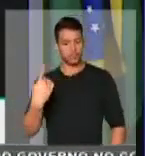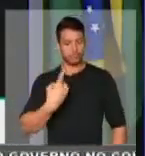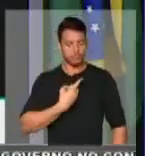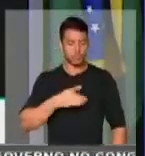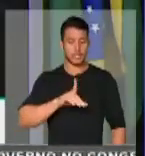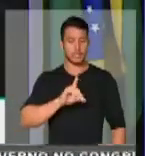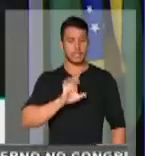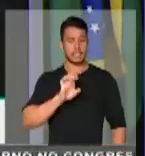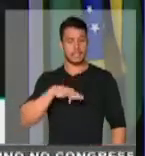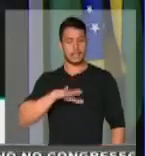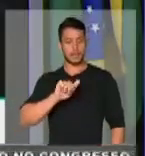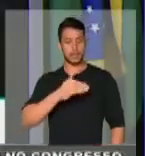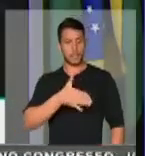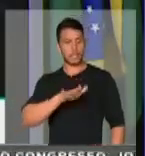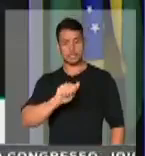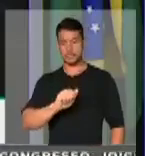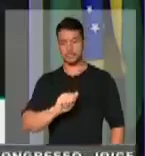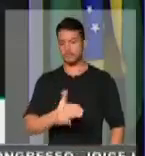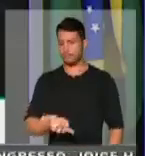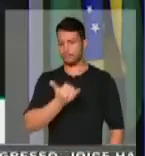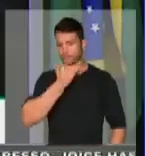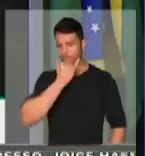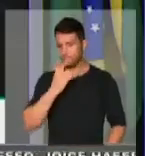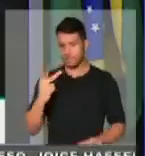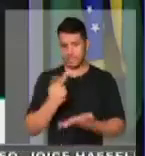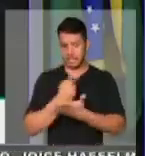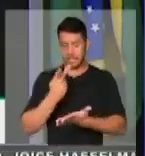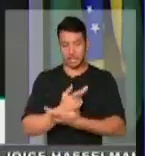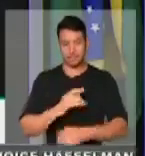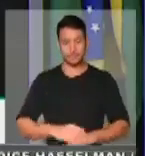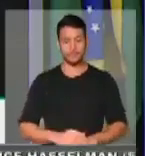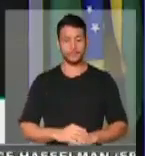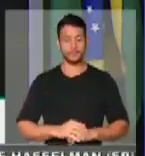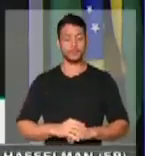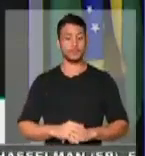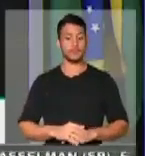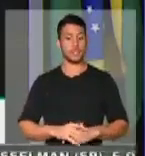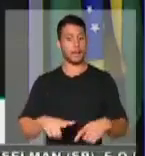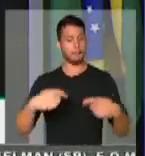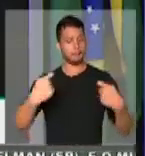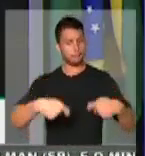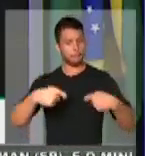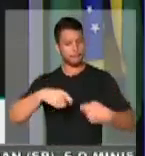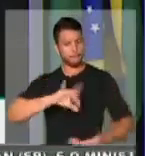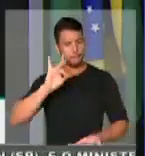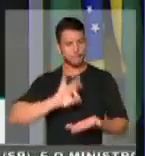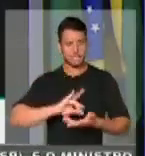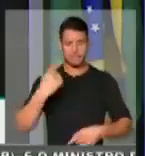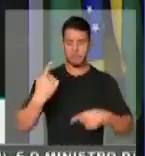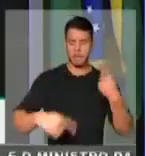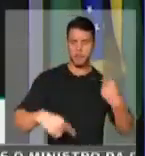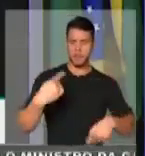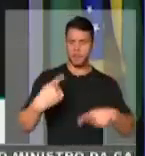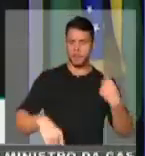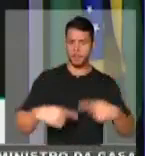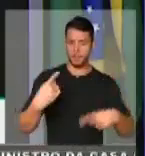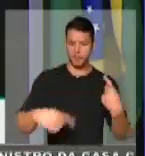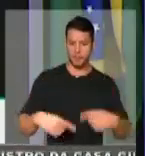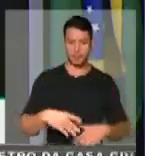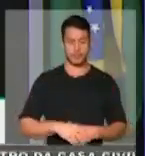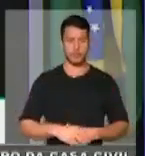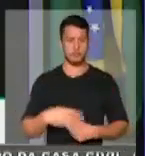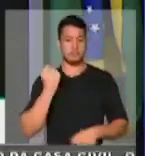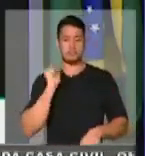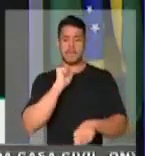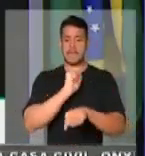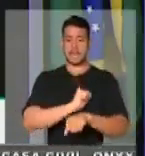democracia. Esse não é o caminho. É preciso mais diálogo, menos tuitadas